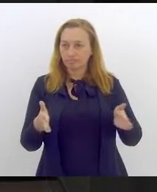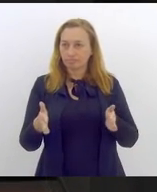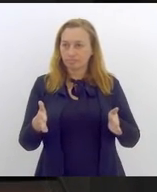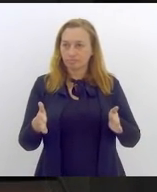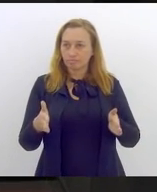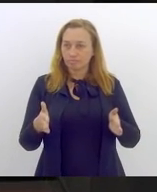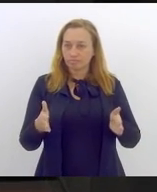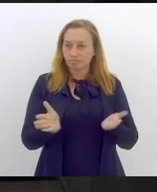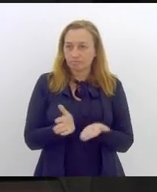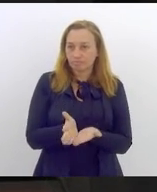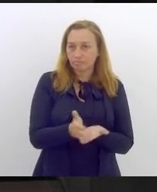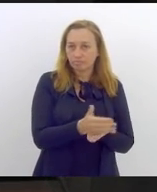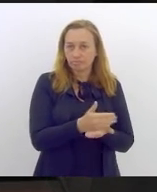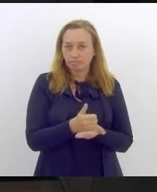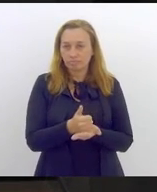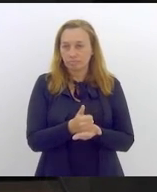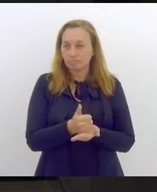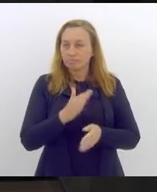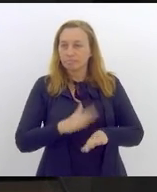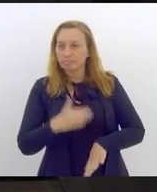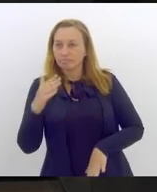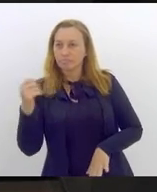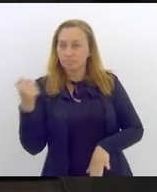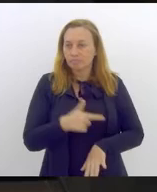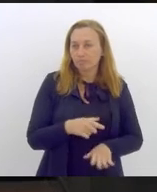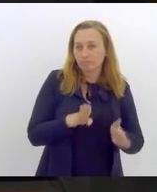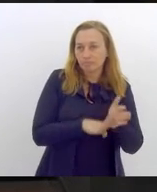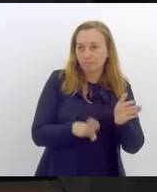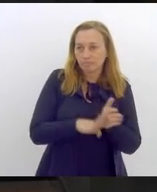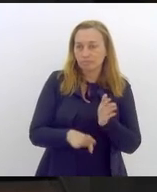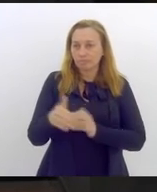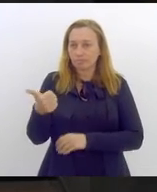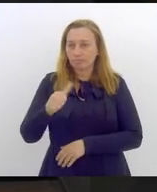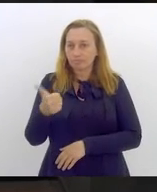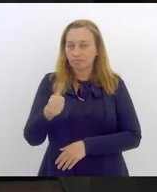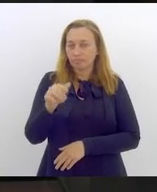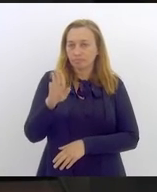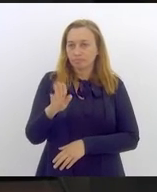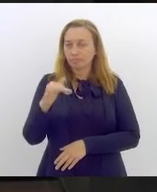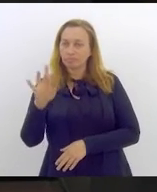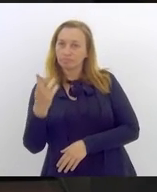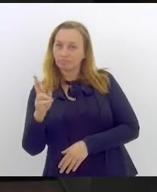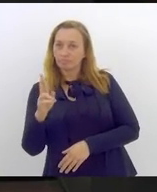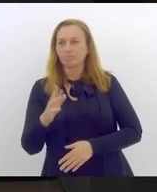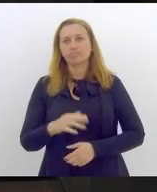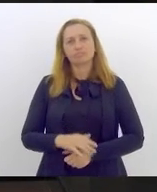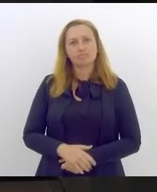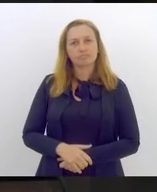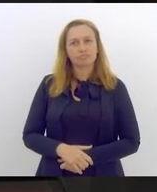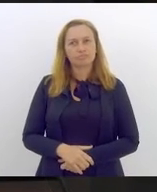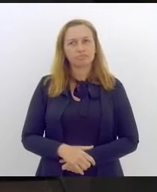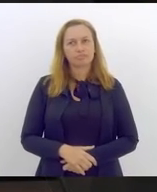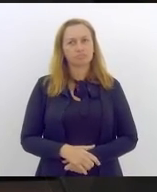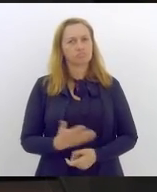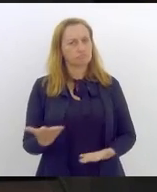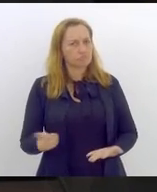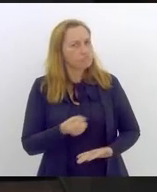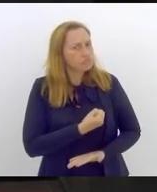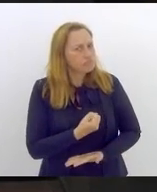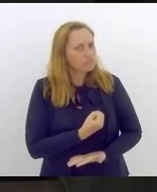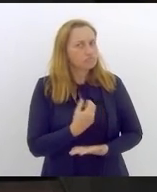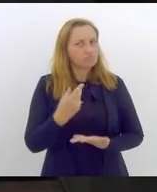em aproximadamente 11 bilhões de reais os números como eu vou aqui